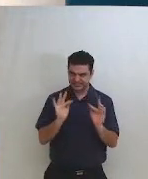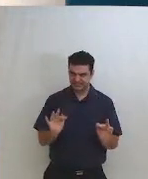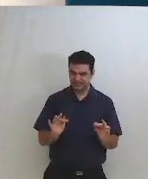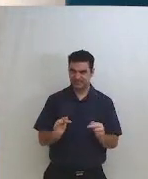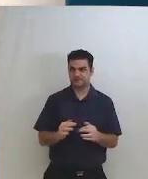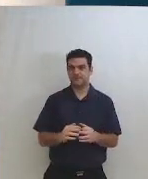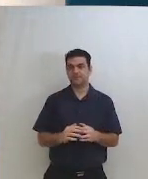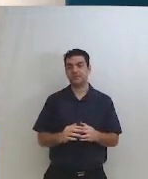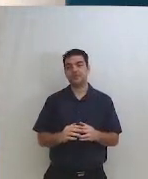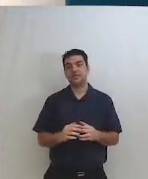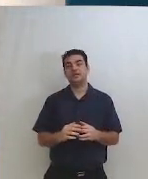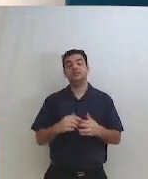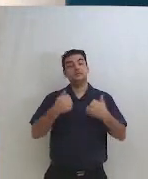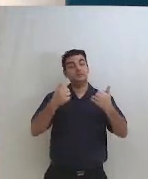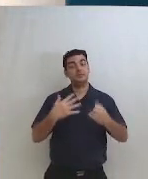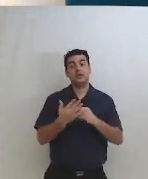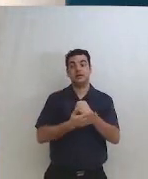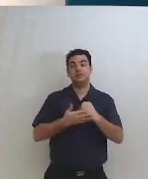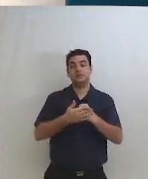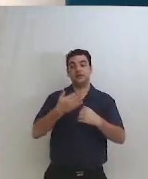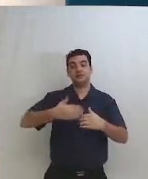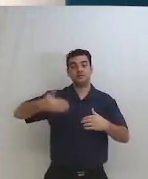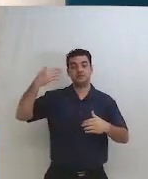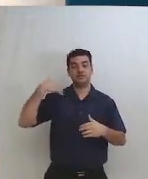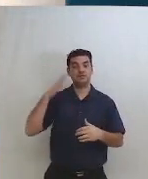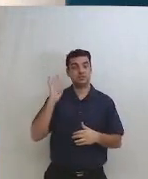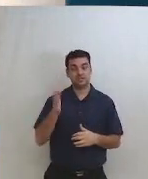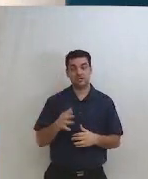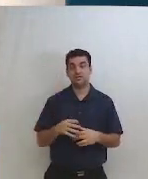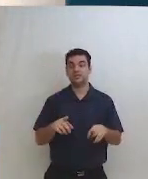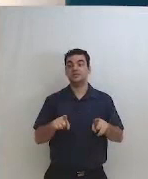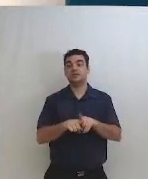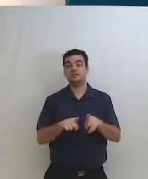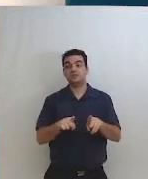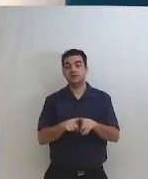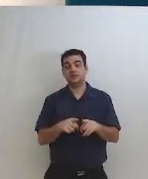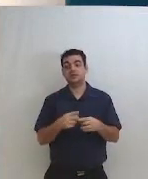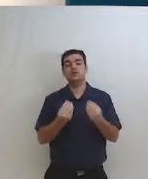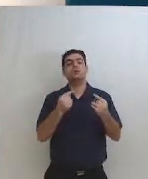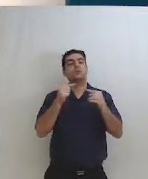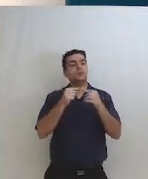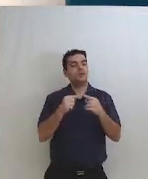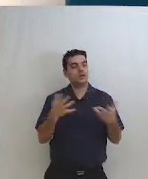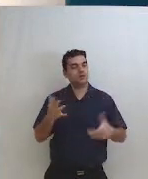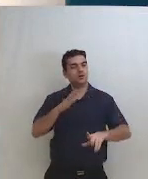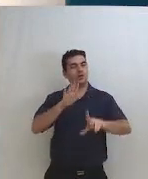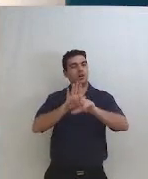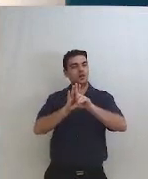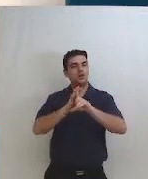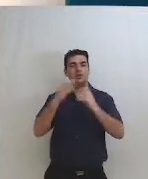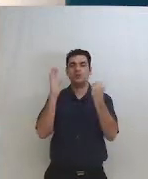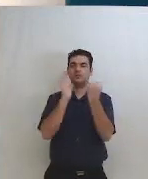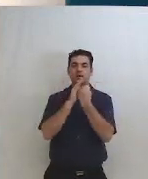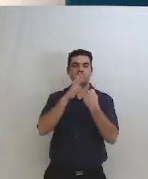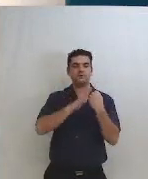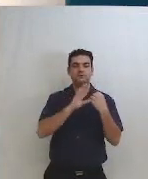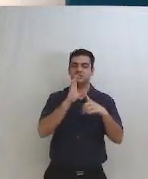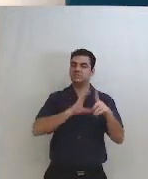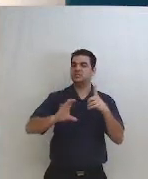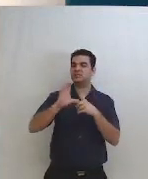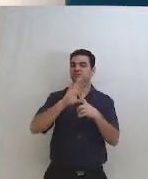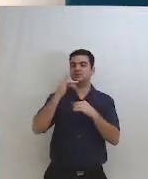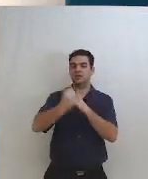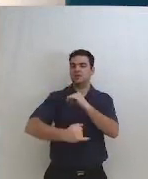aos precedentes dessa casa, a legislação que é aplicada ao caso, que é o Marco Civil da Internet, e digo o